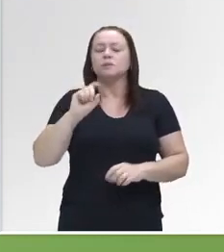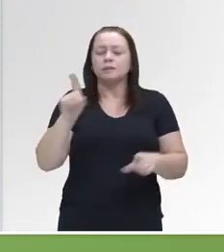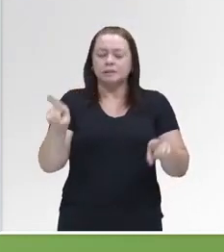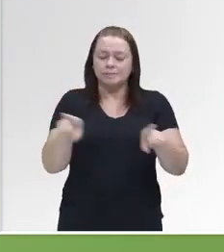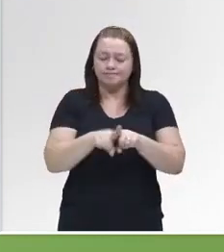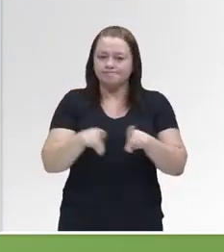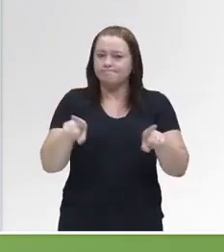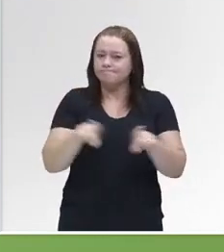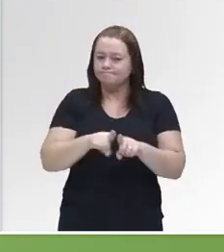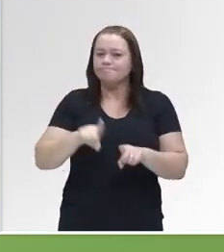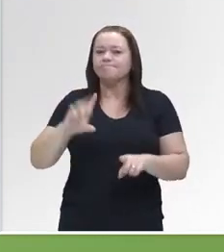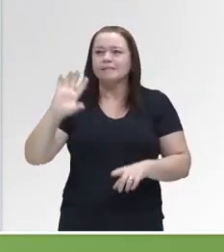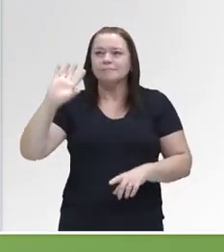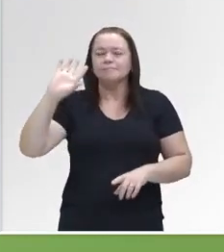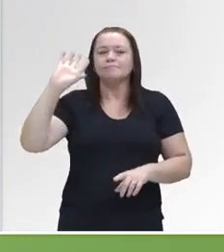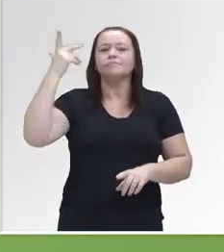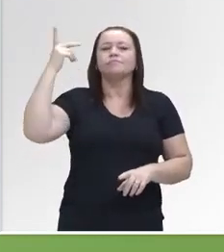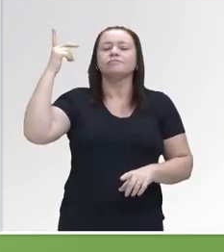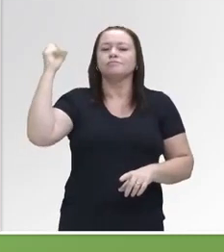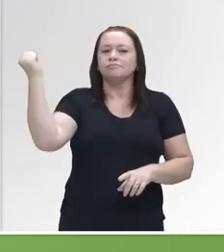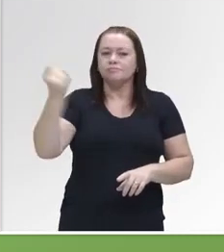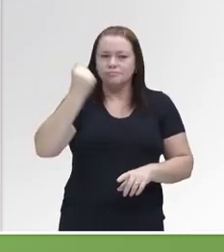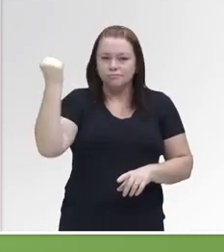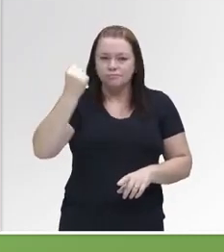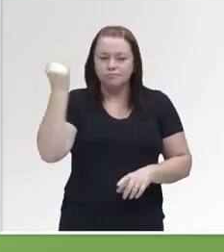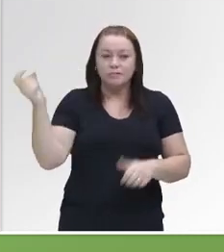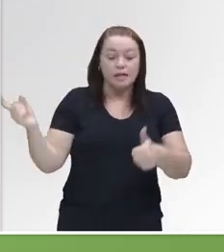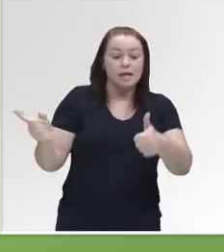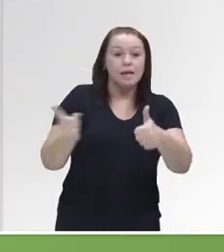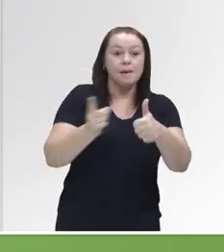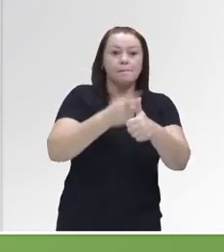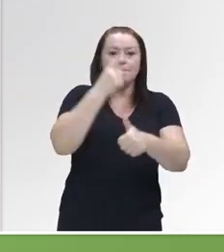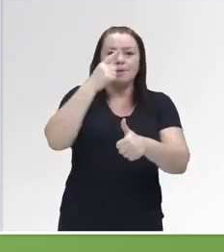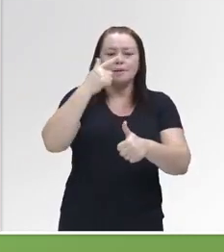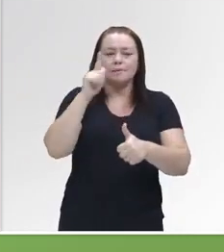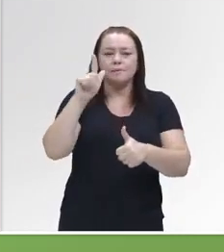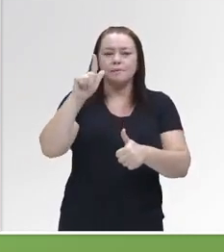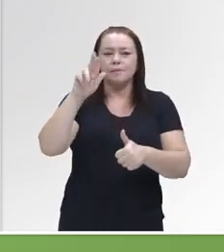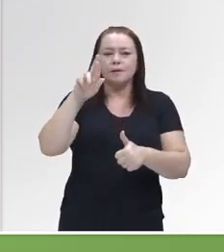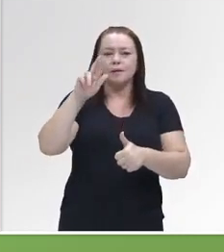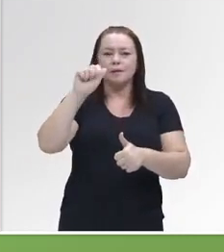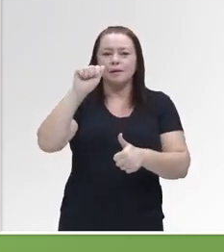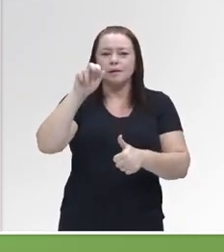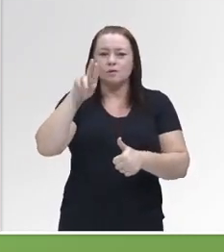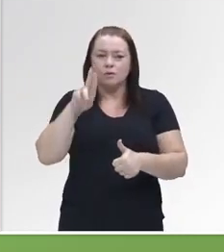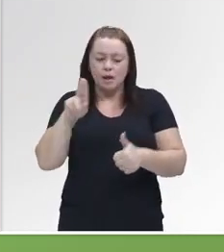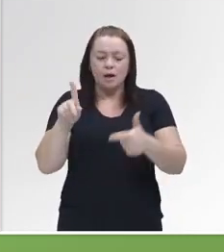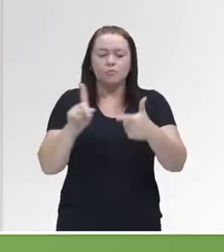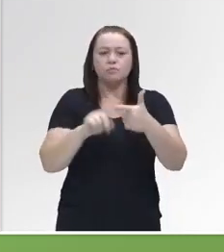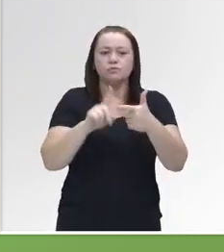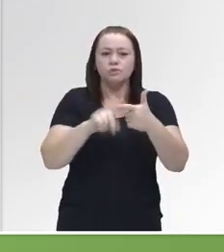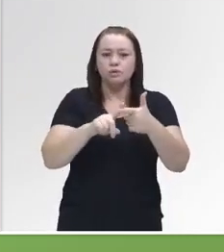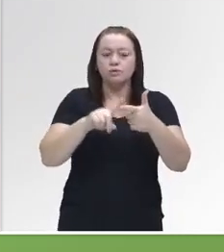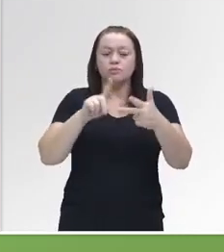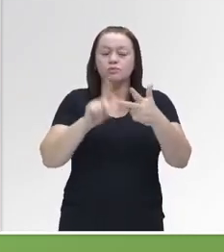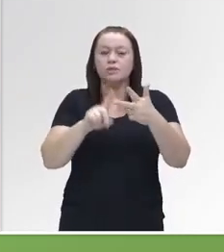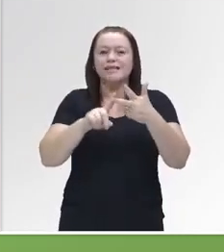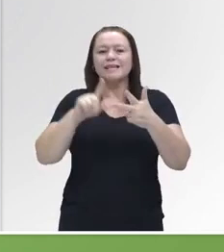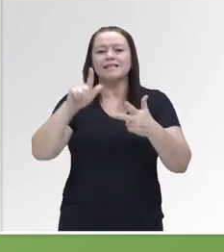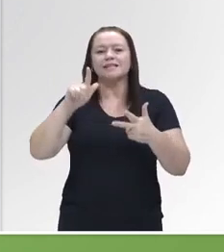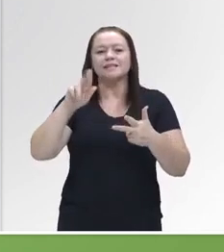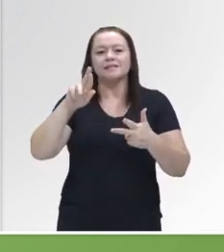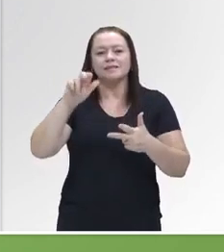ser classificadas em queimaduras de primeiro grau, segundo grau e terceiro grau, sendo essa classificação relacionada com